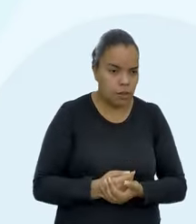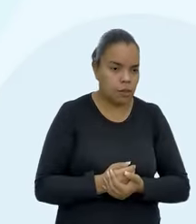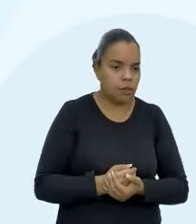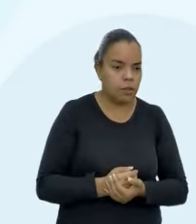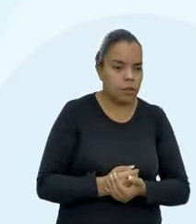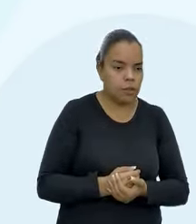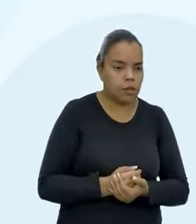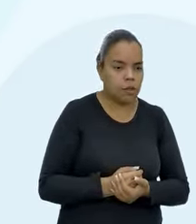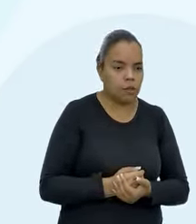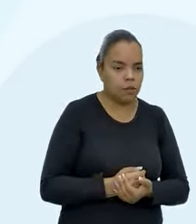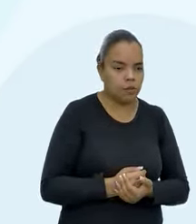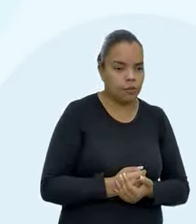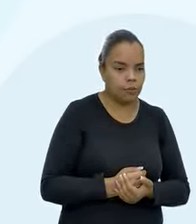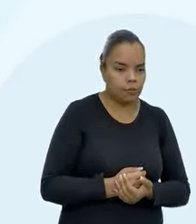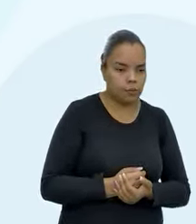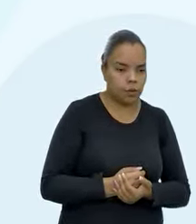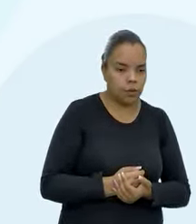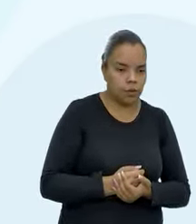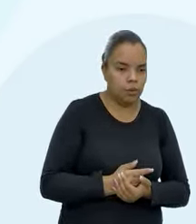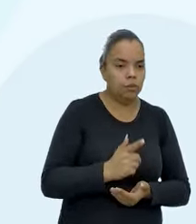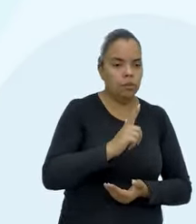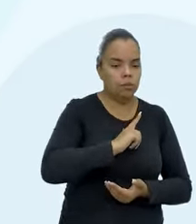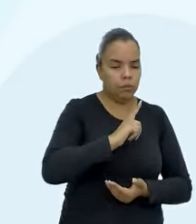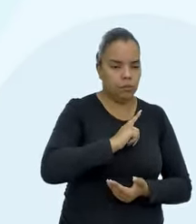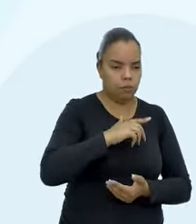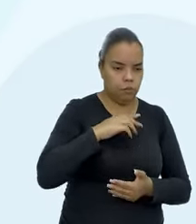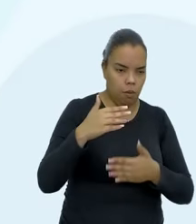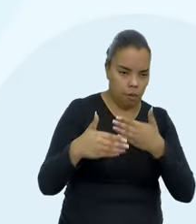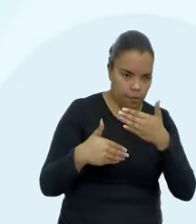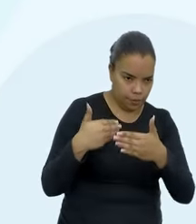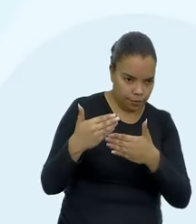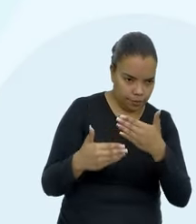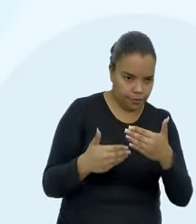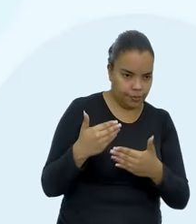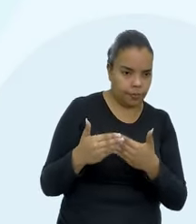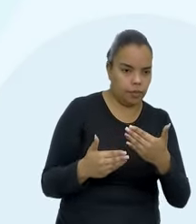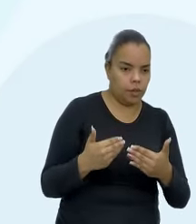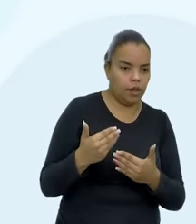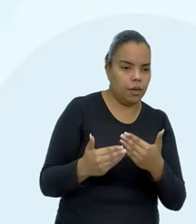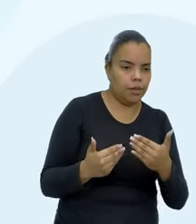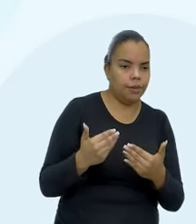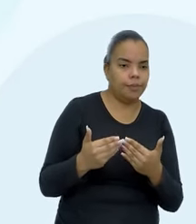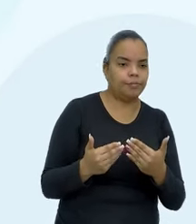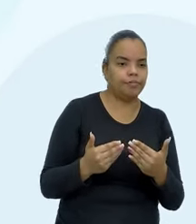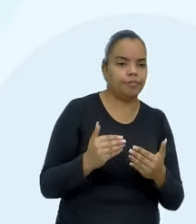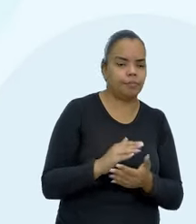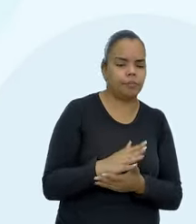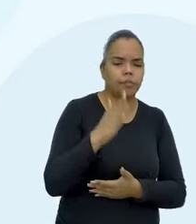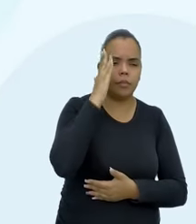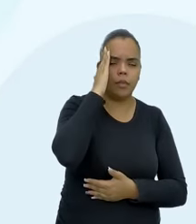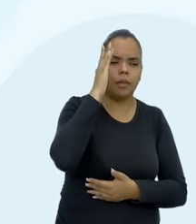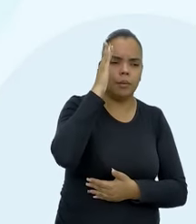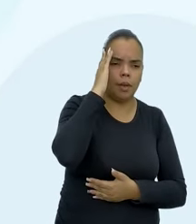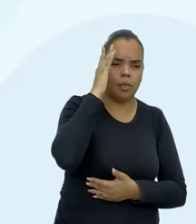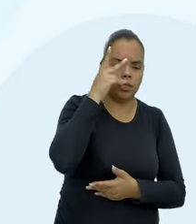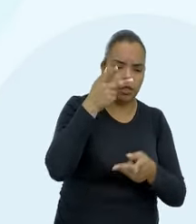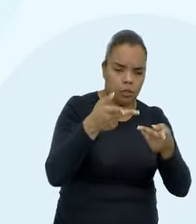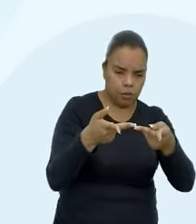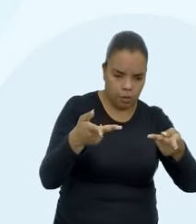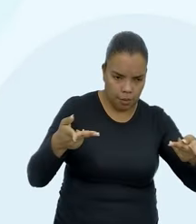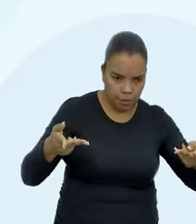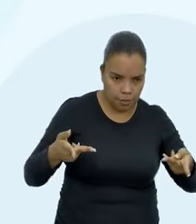nós fizemos o mesmo processo na primeira situação né ou seja imaginando na pizza